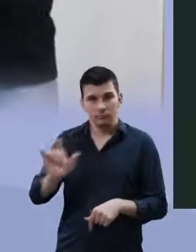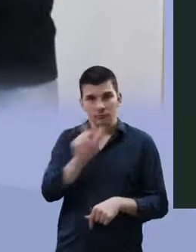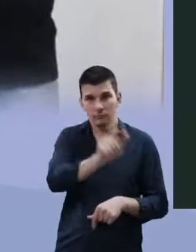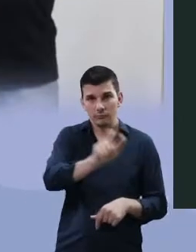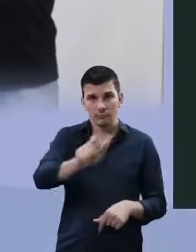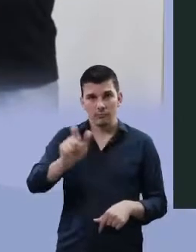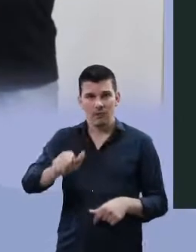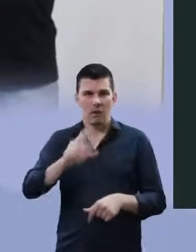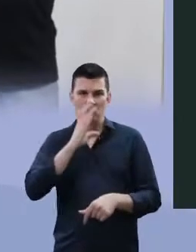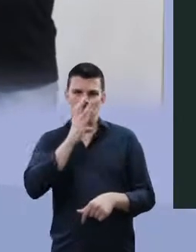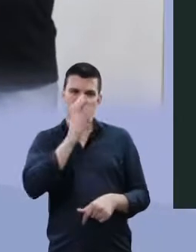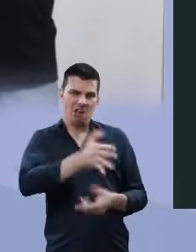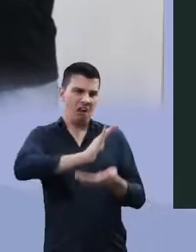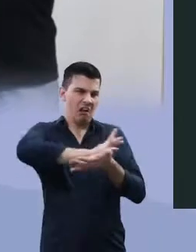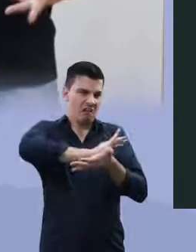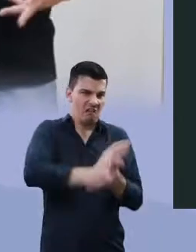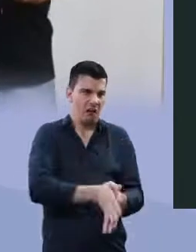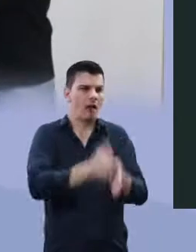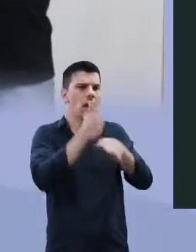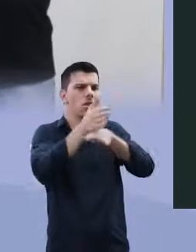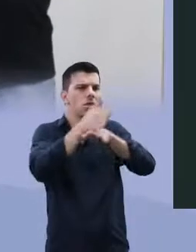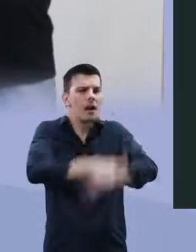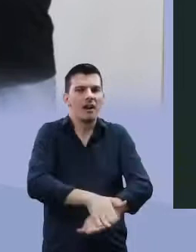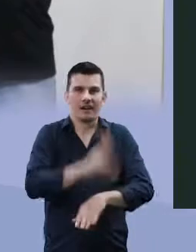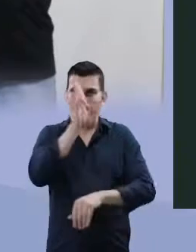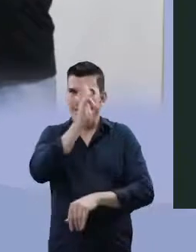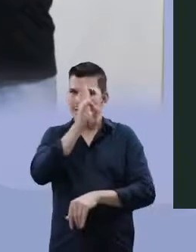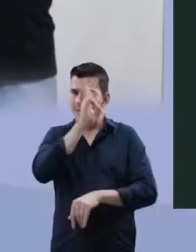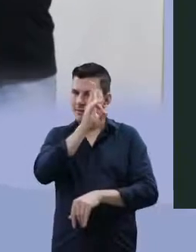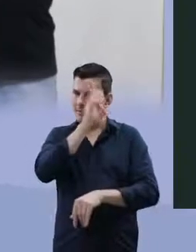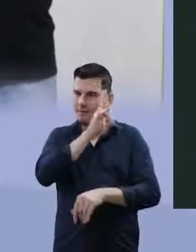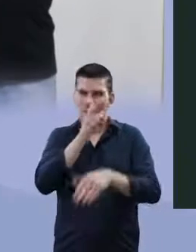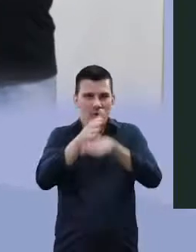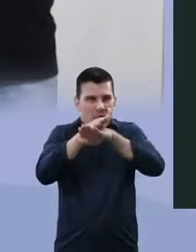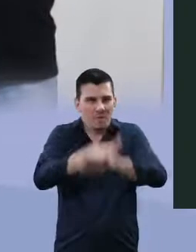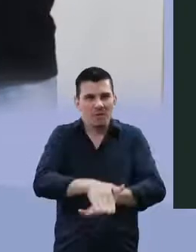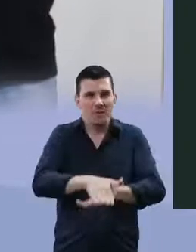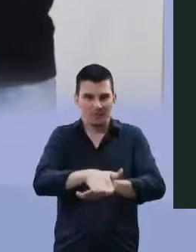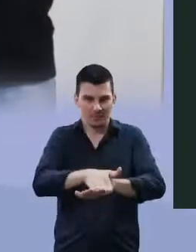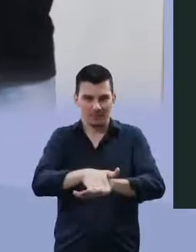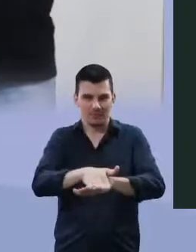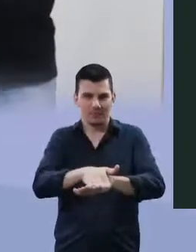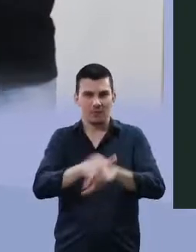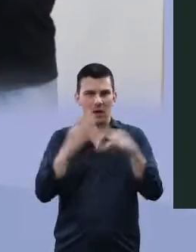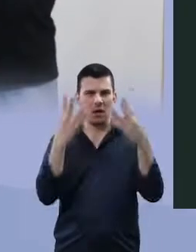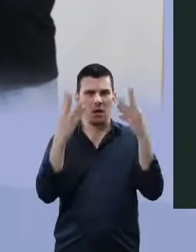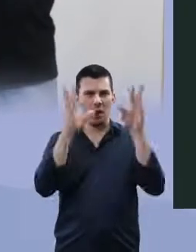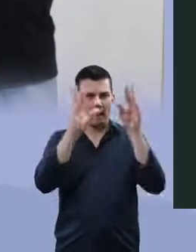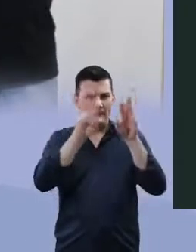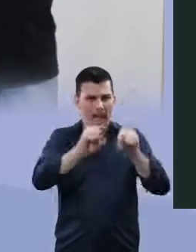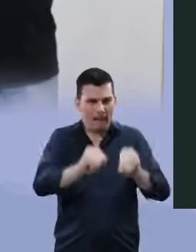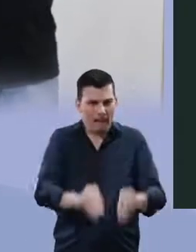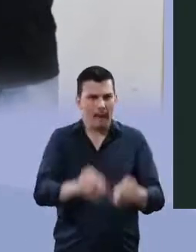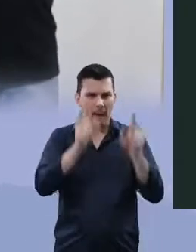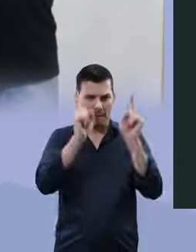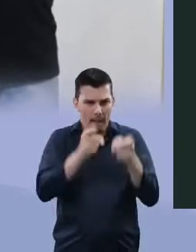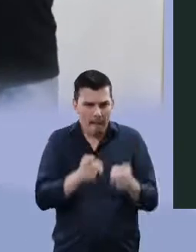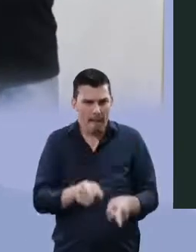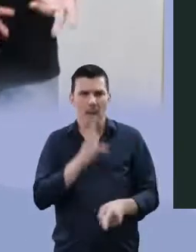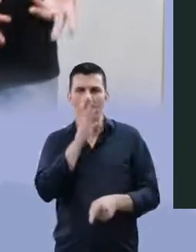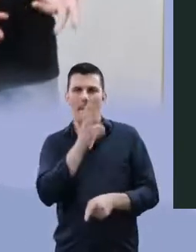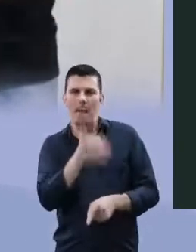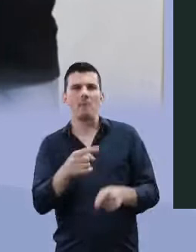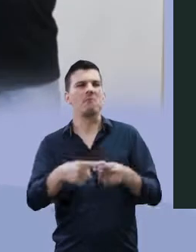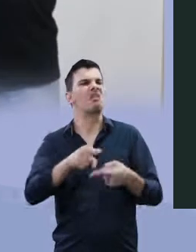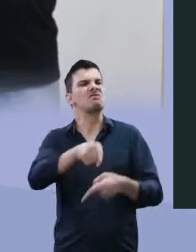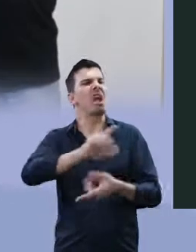né, que humilham, né, violência, lembra da violência simbólica e física? Então, indivíduos que